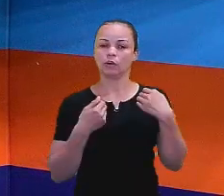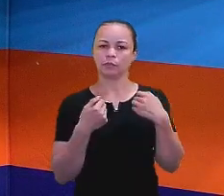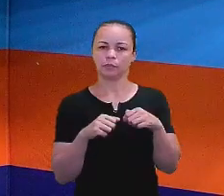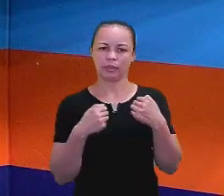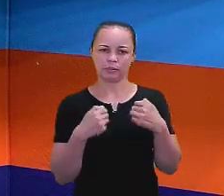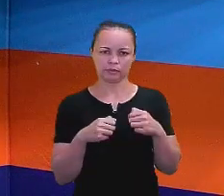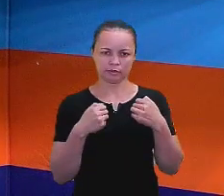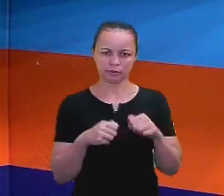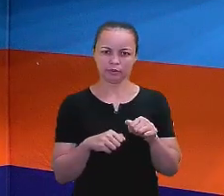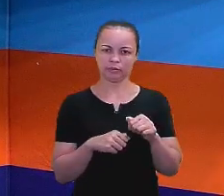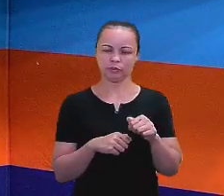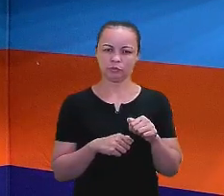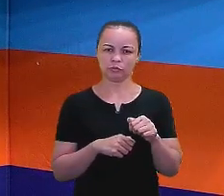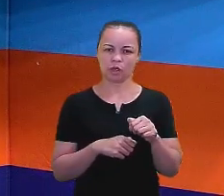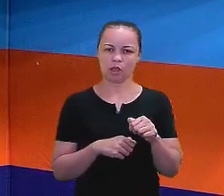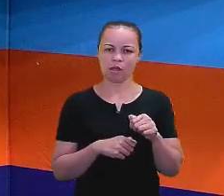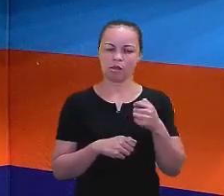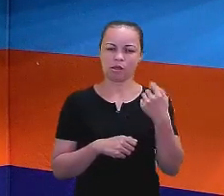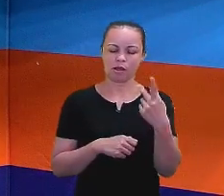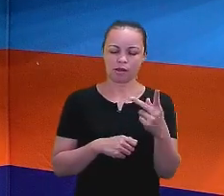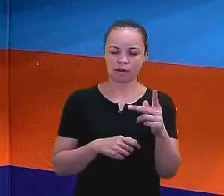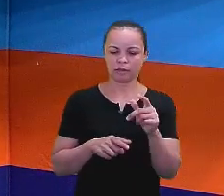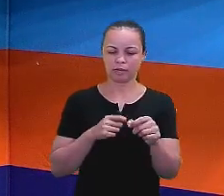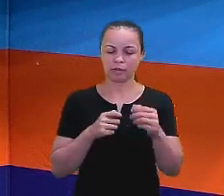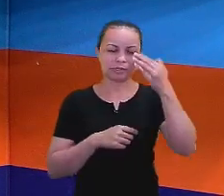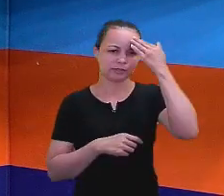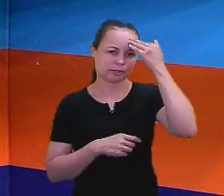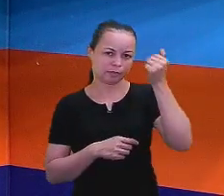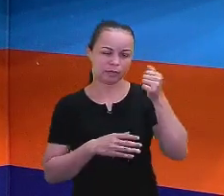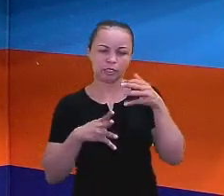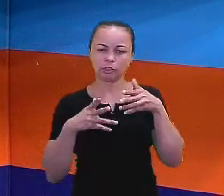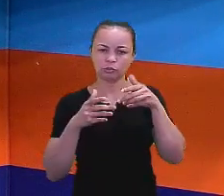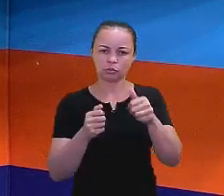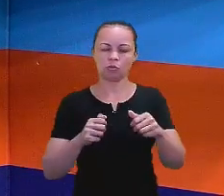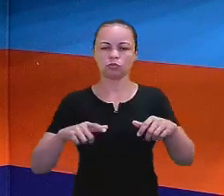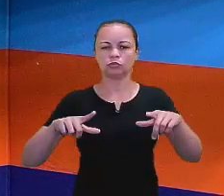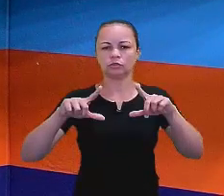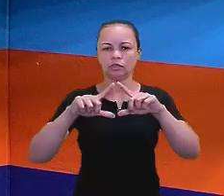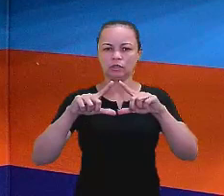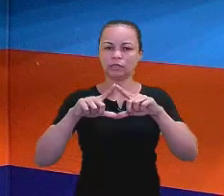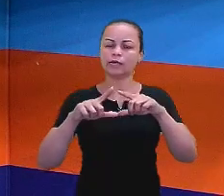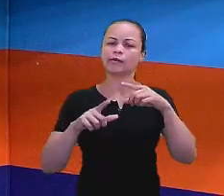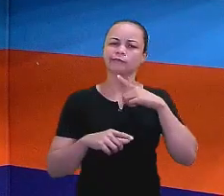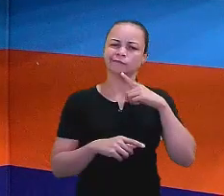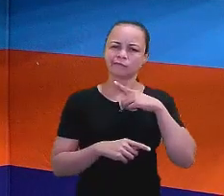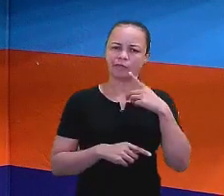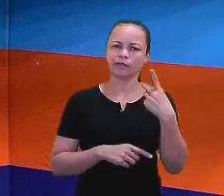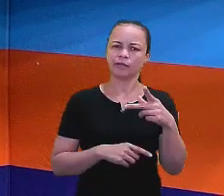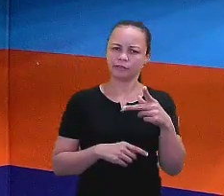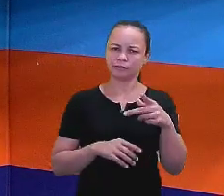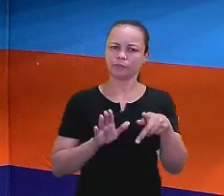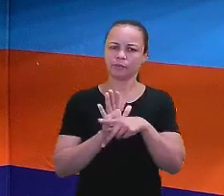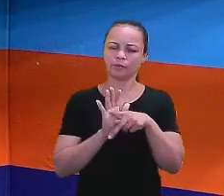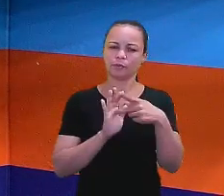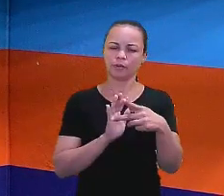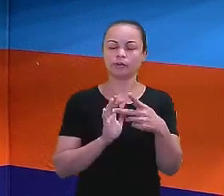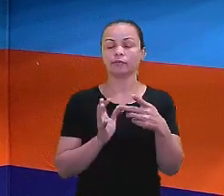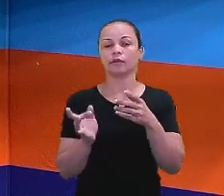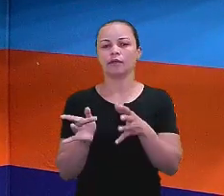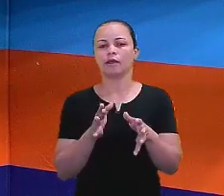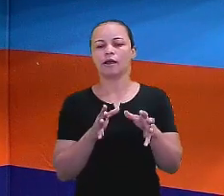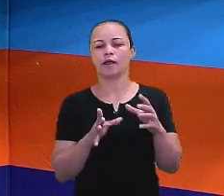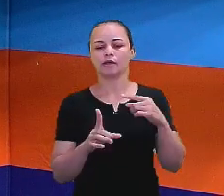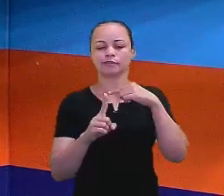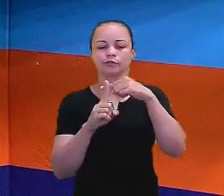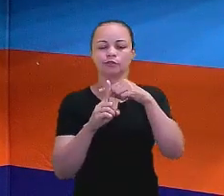preciso aqui é saber que todos os triângulos têm essa máxima, que a soma dos seus ângulos